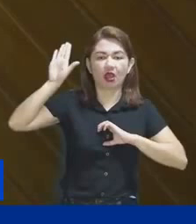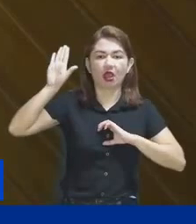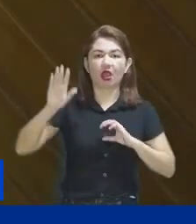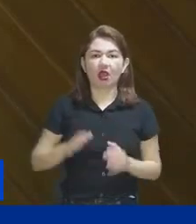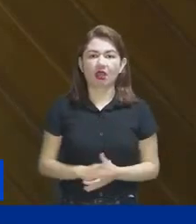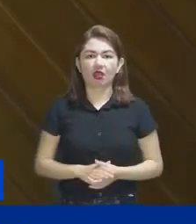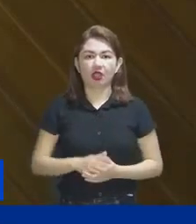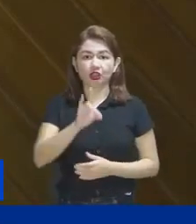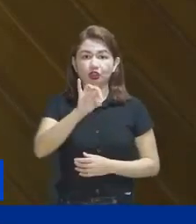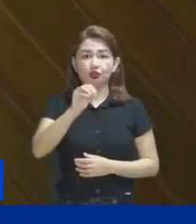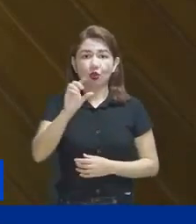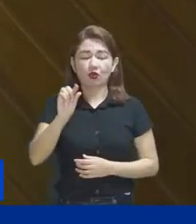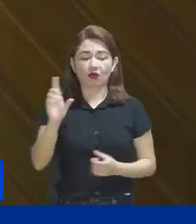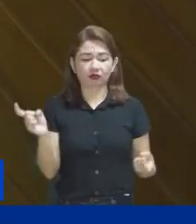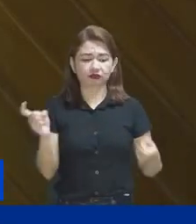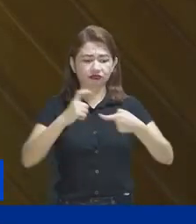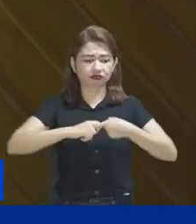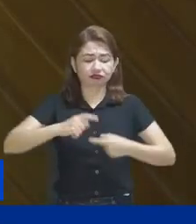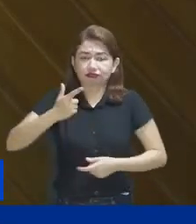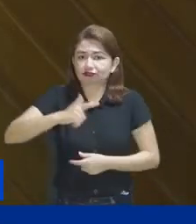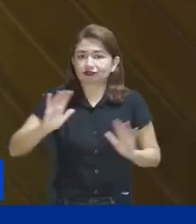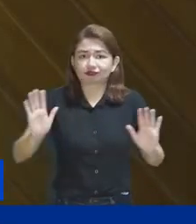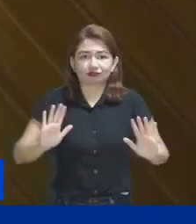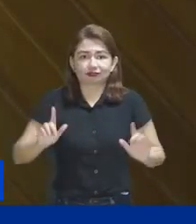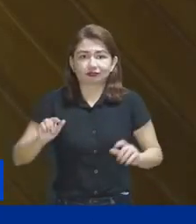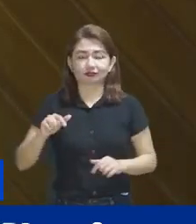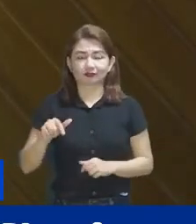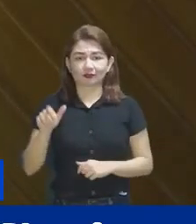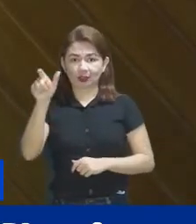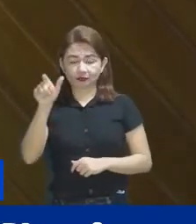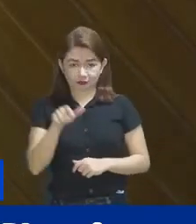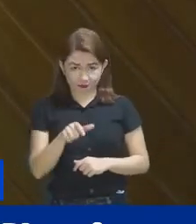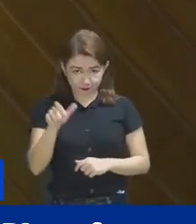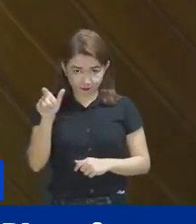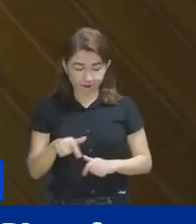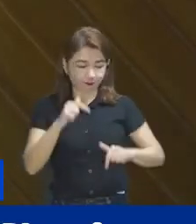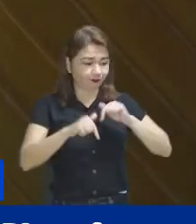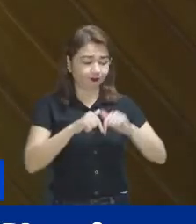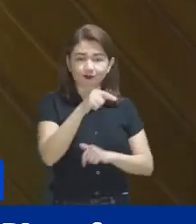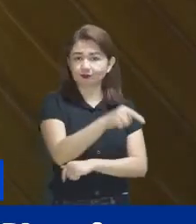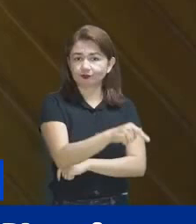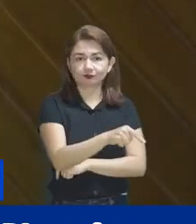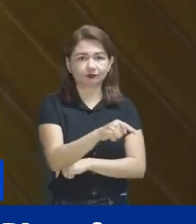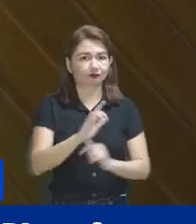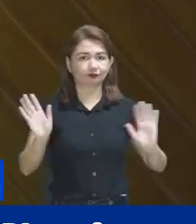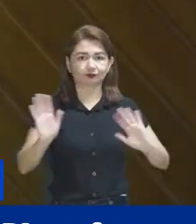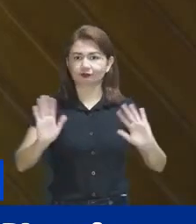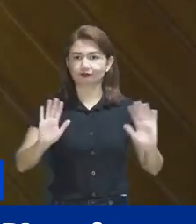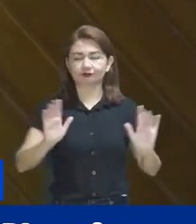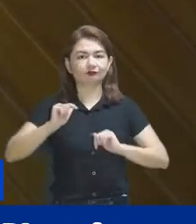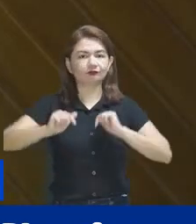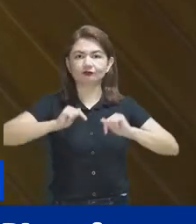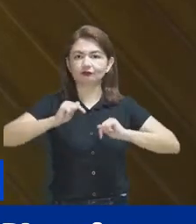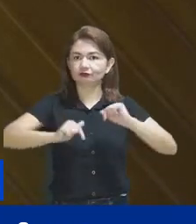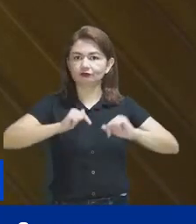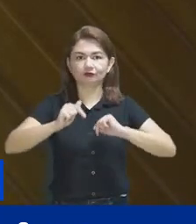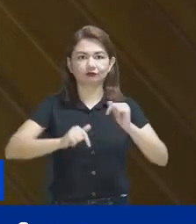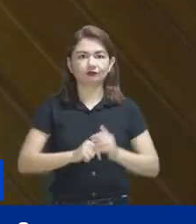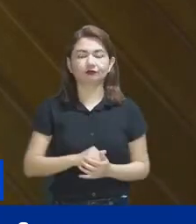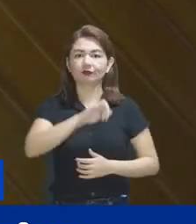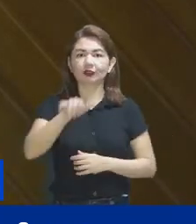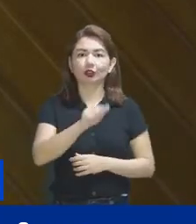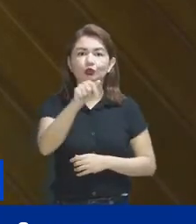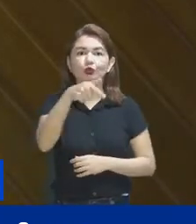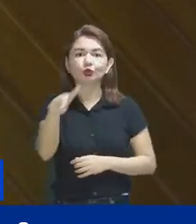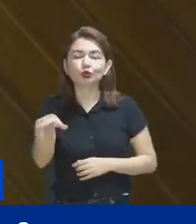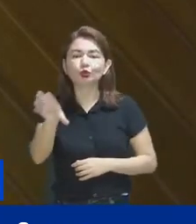existe. João Diomedes não trabalhou para Diogo Sênior, João Diomedes não trabalha para Diogo Sênior e João Diomedes não tem com ele